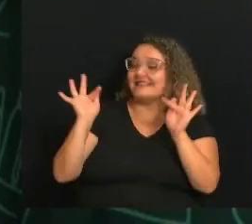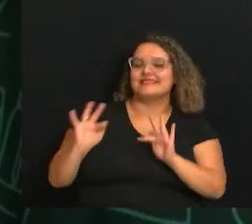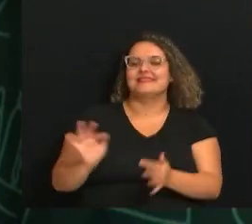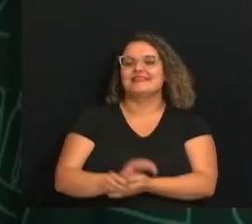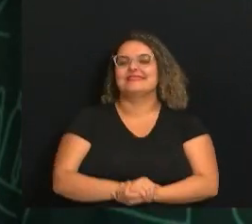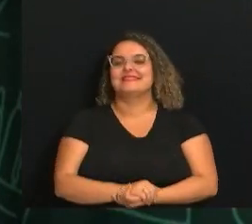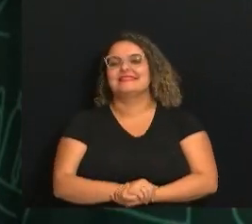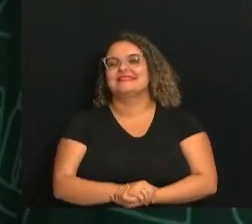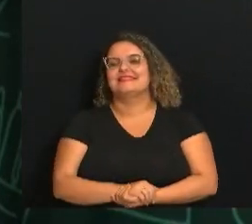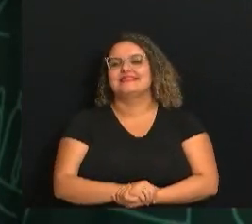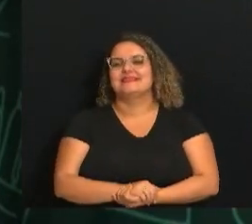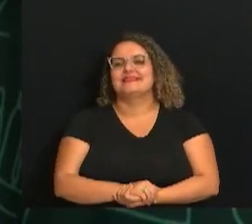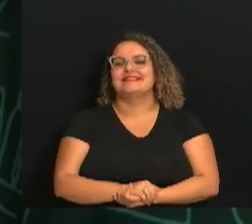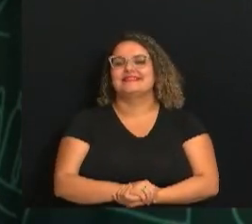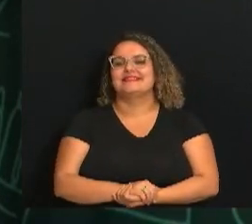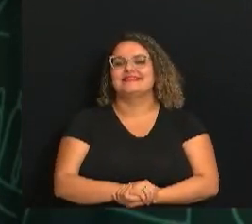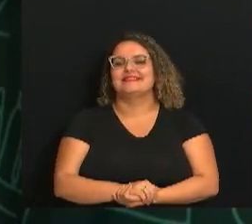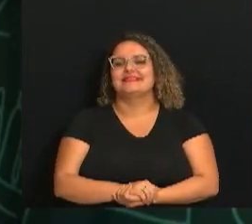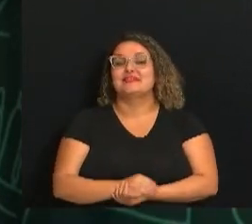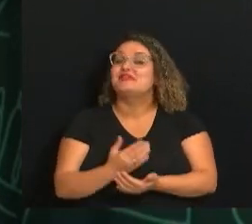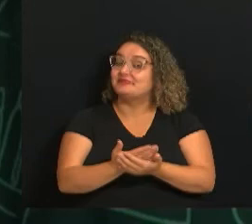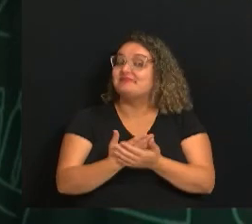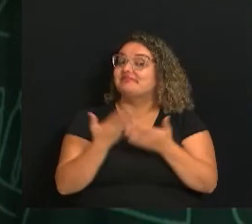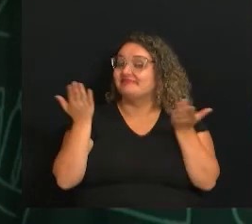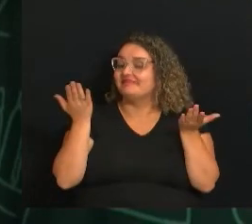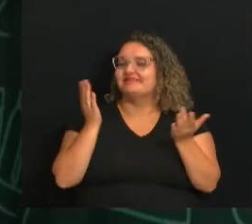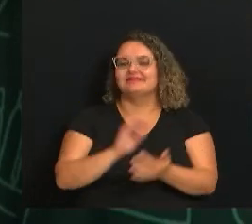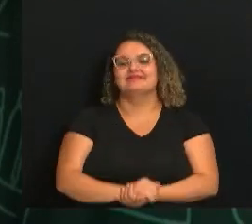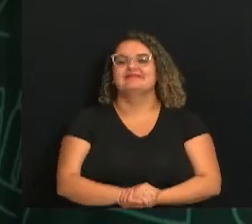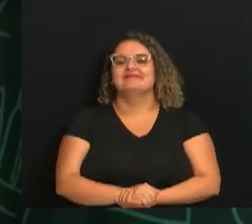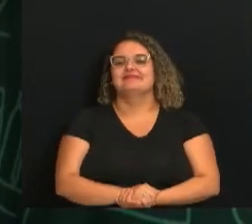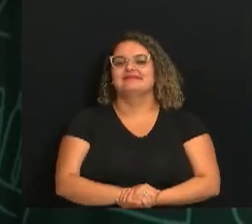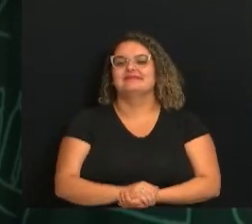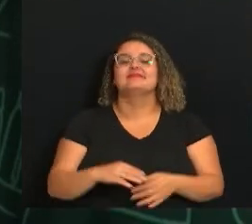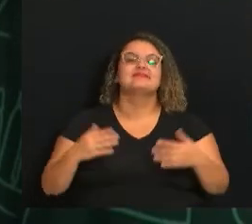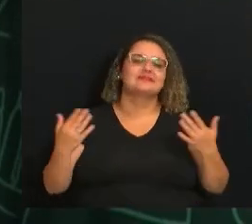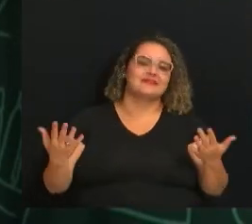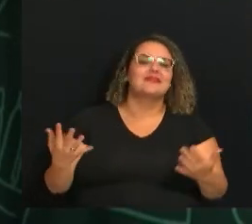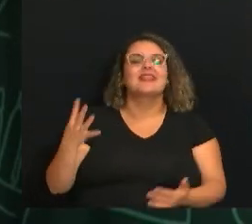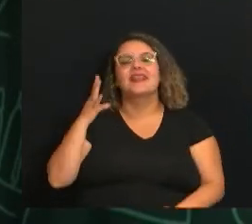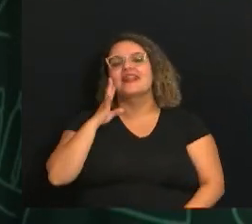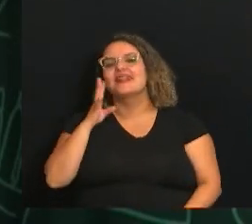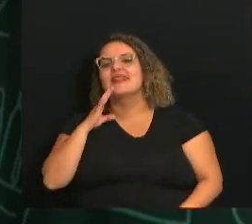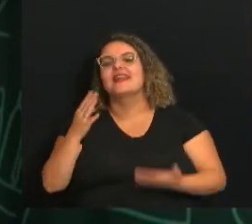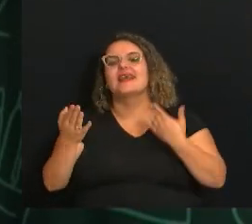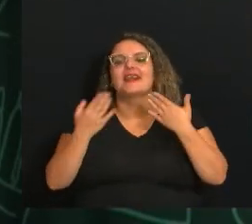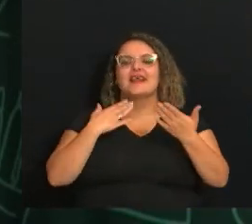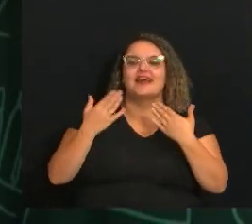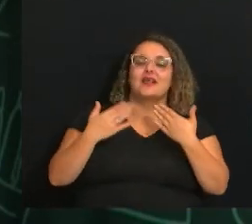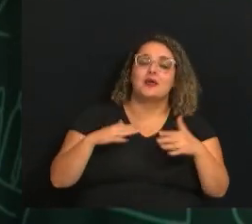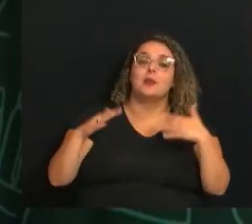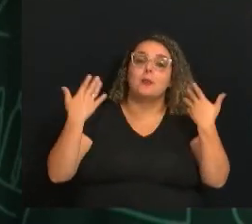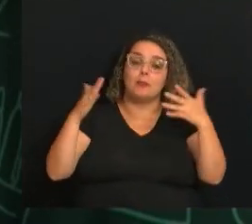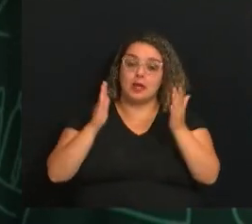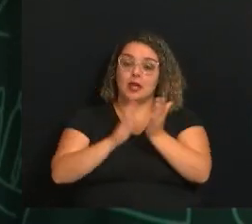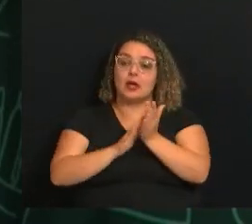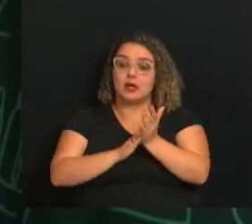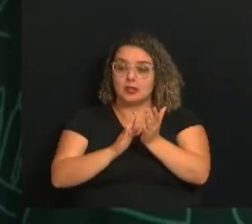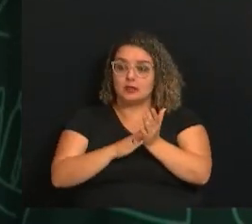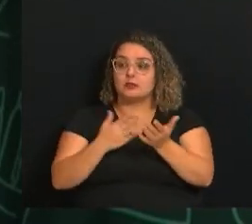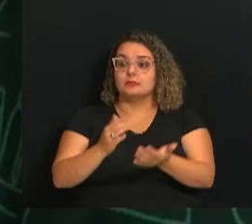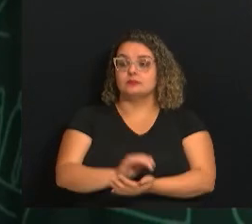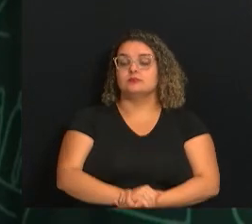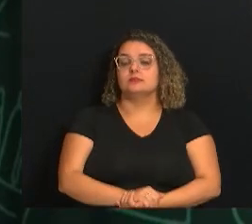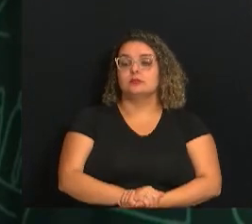vida, valeu a pena, então. Bom, gente, muito legal o papo aí. Parabéns, não é, por tudo